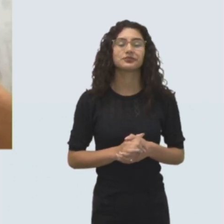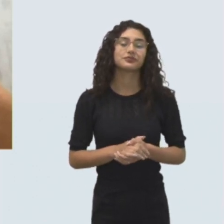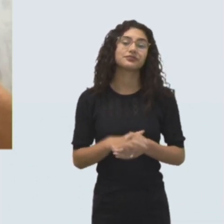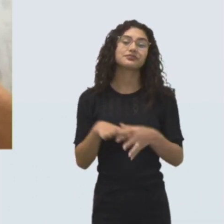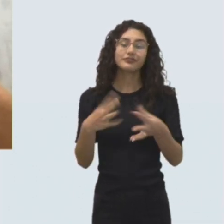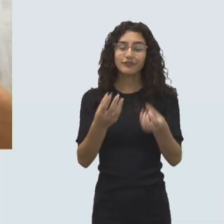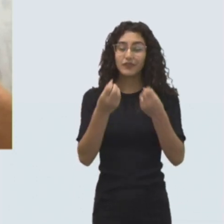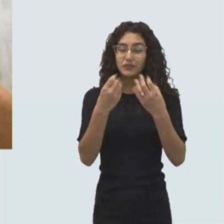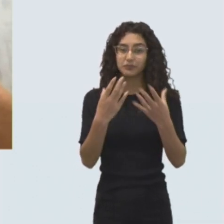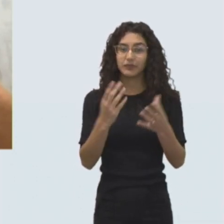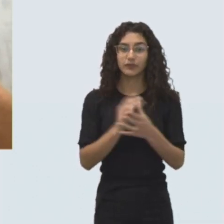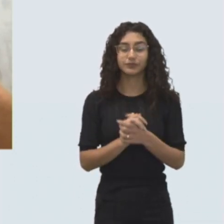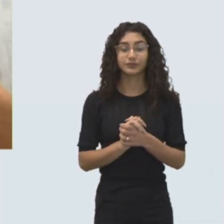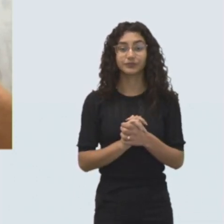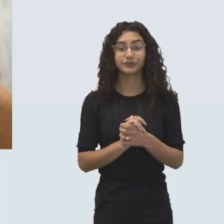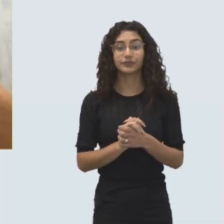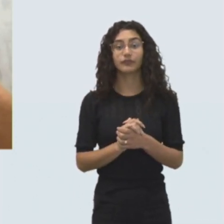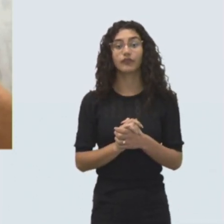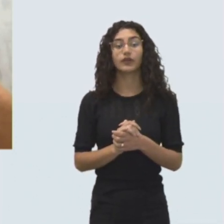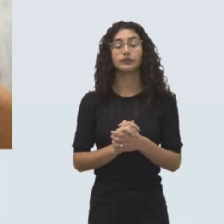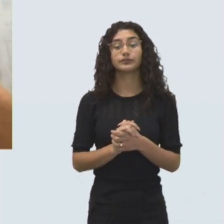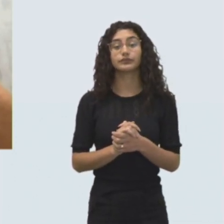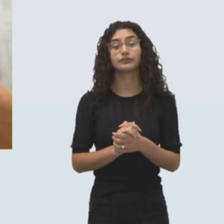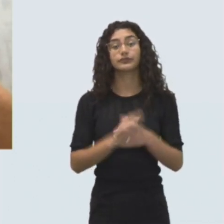Muito bem. Os gregos